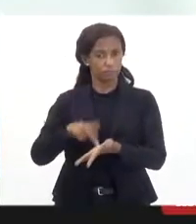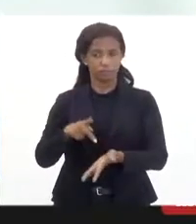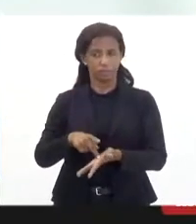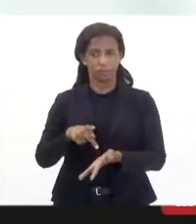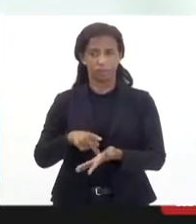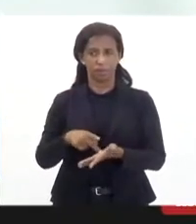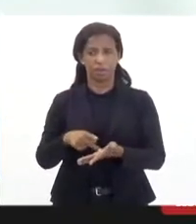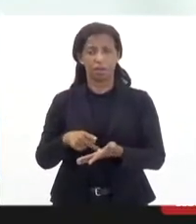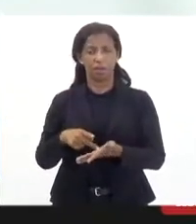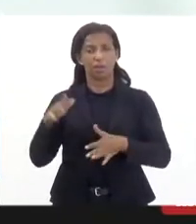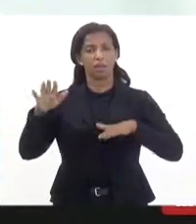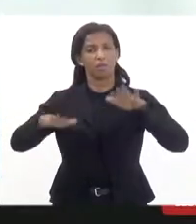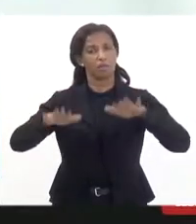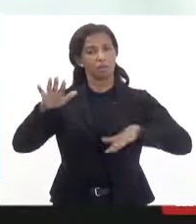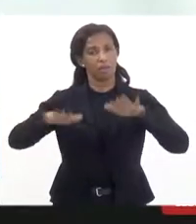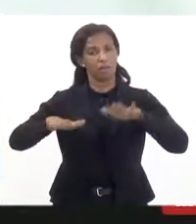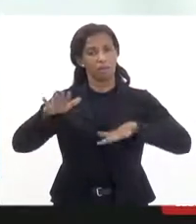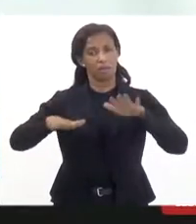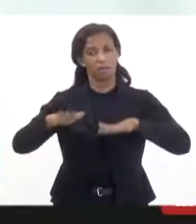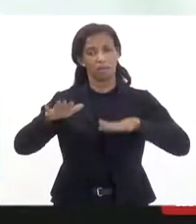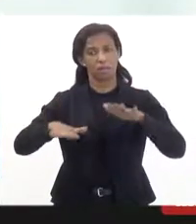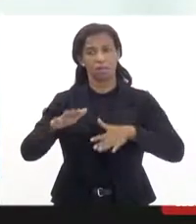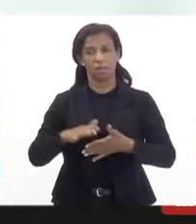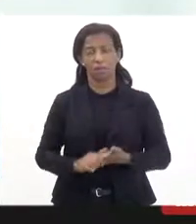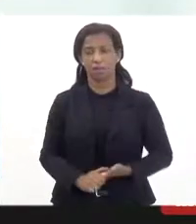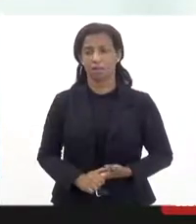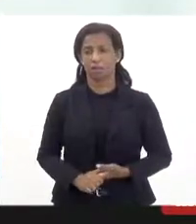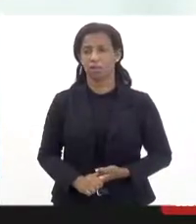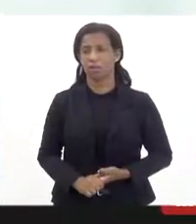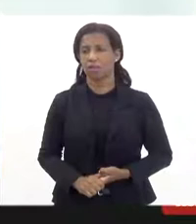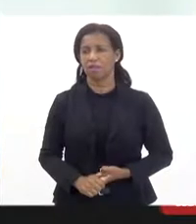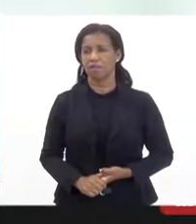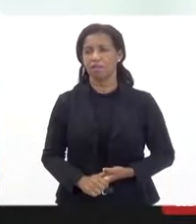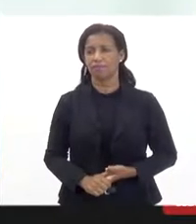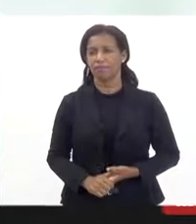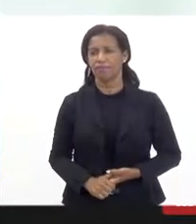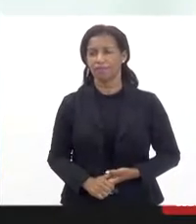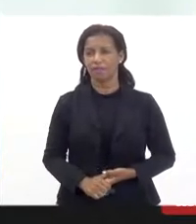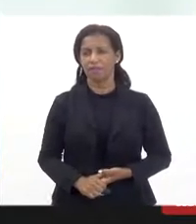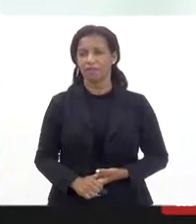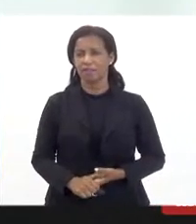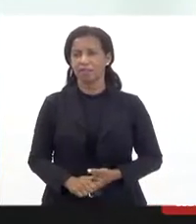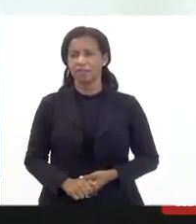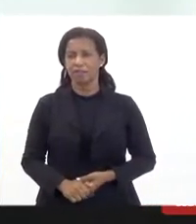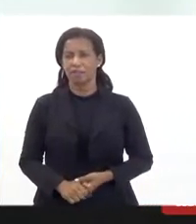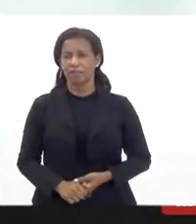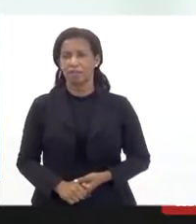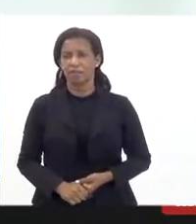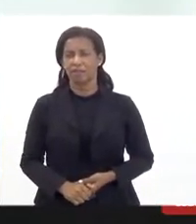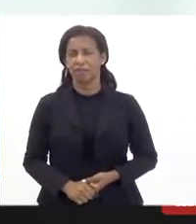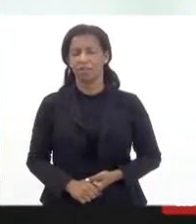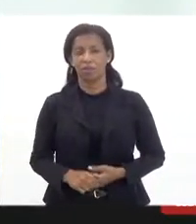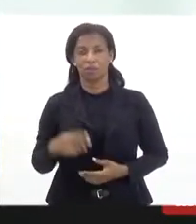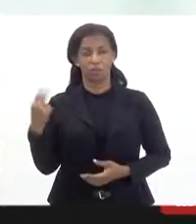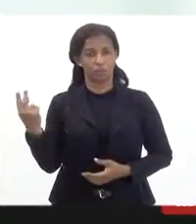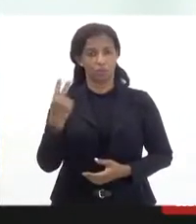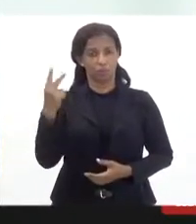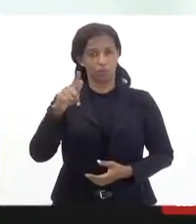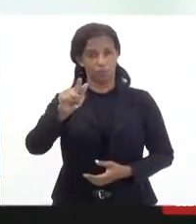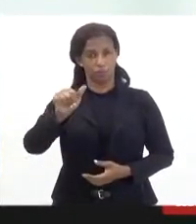deixa a variação nem por pouco do preço do